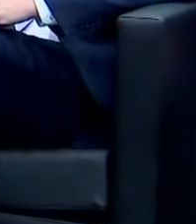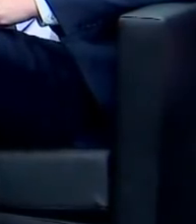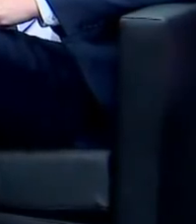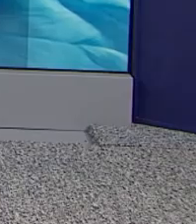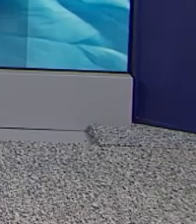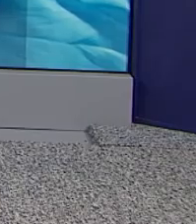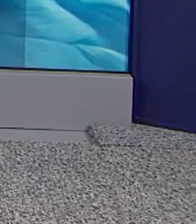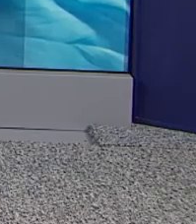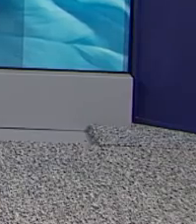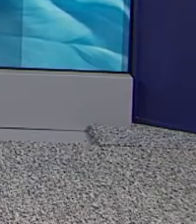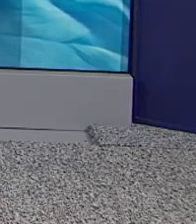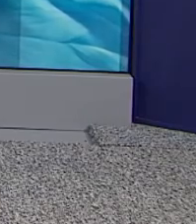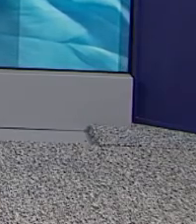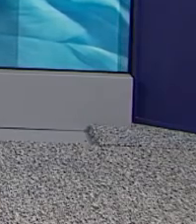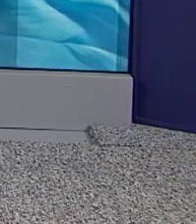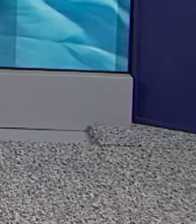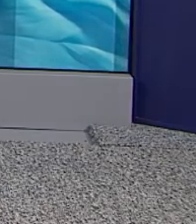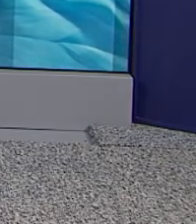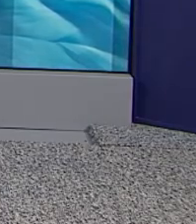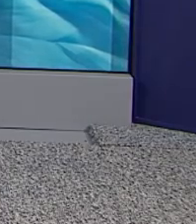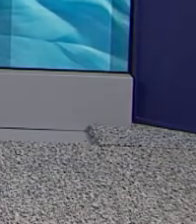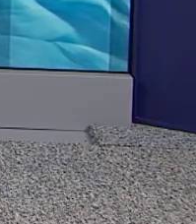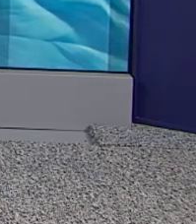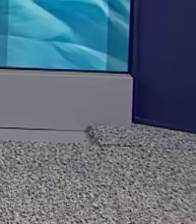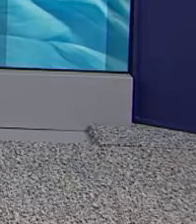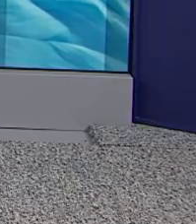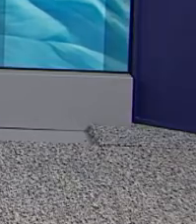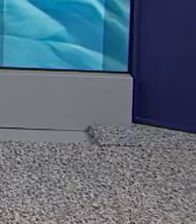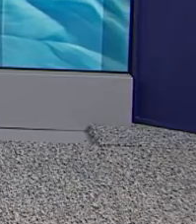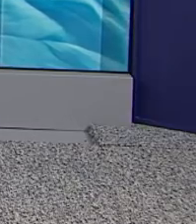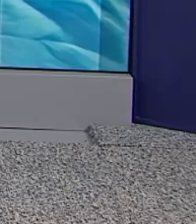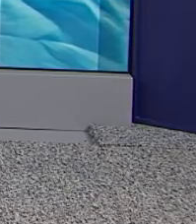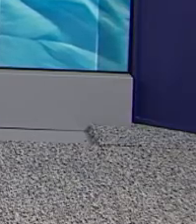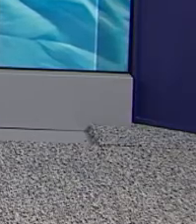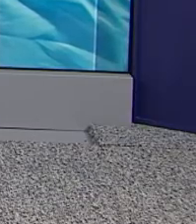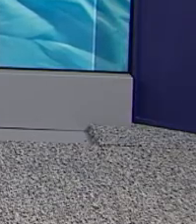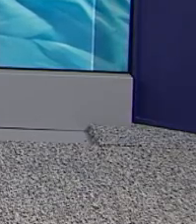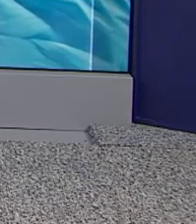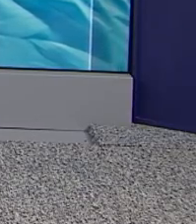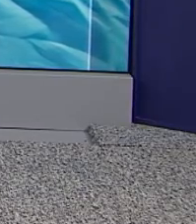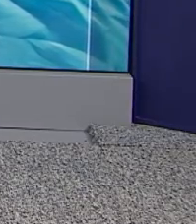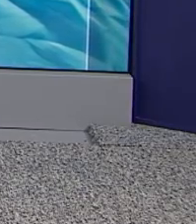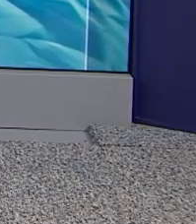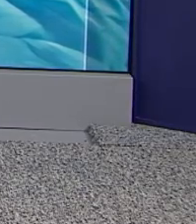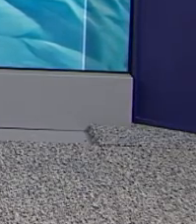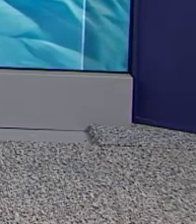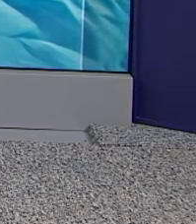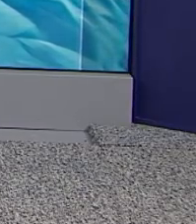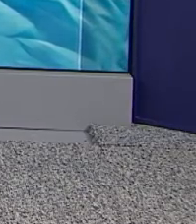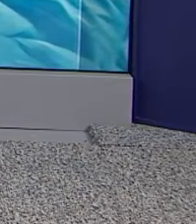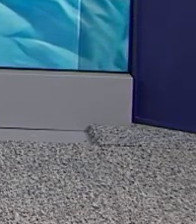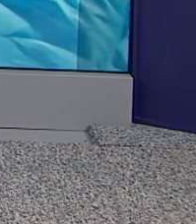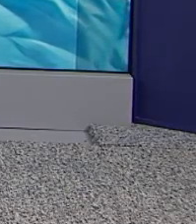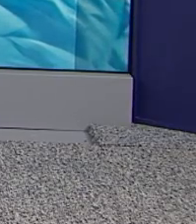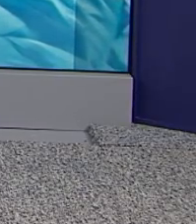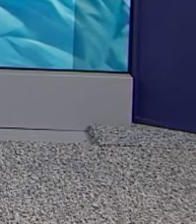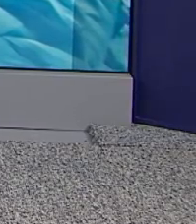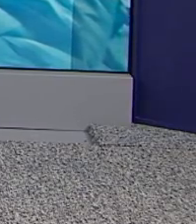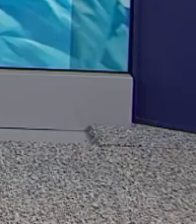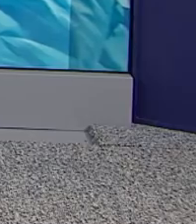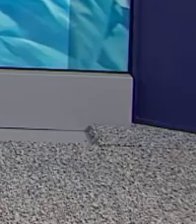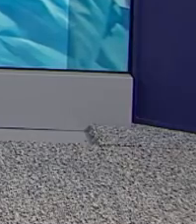países a agenda do presidente michel temer no primeiro dia da cúpula do g20 terminou com a participação no jantar oferecido